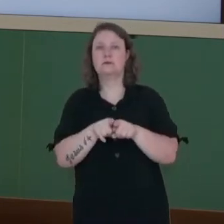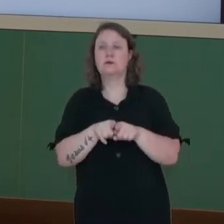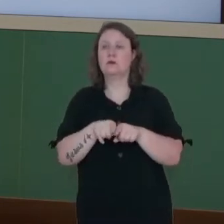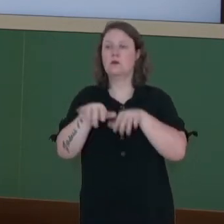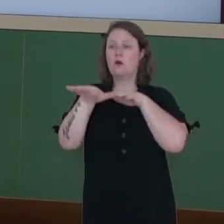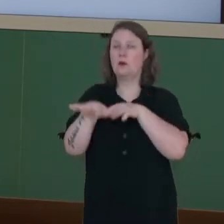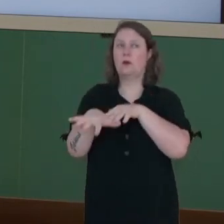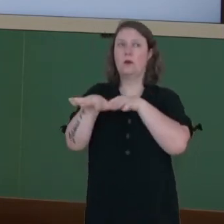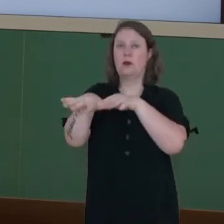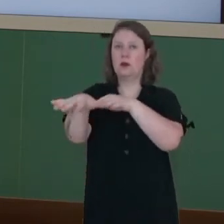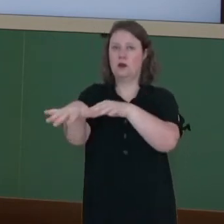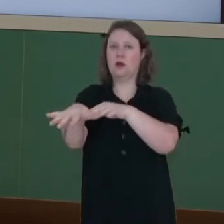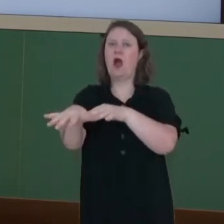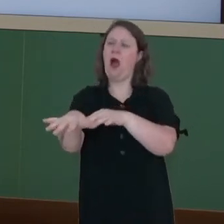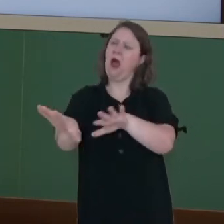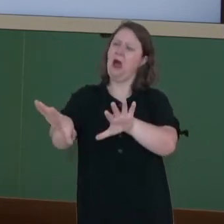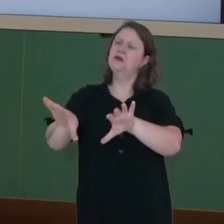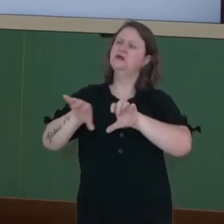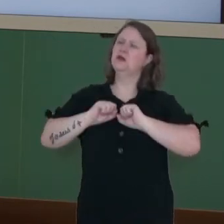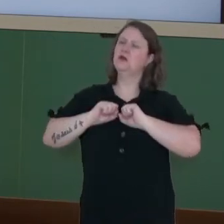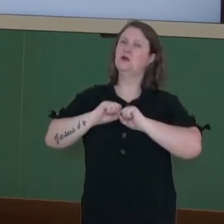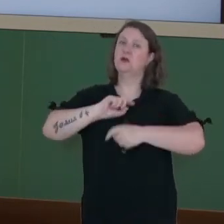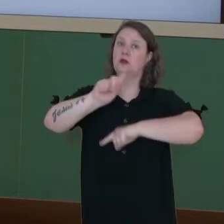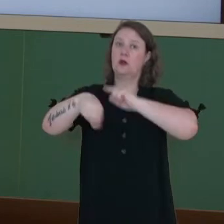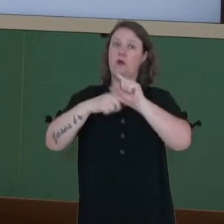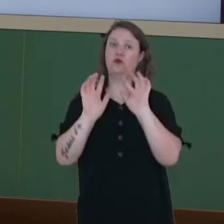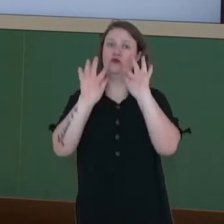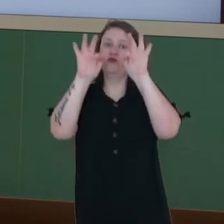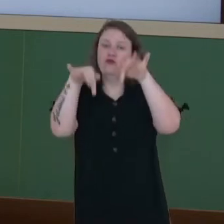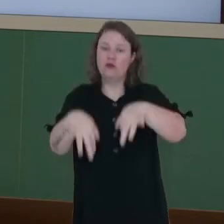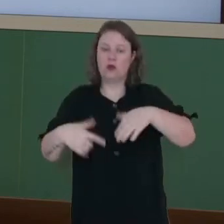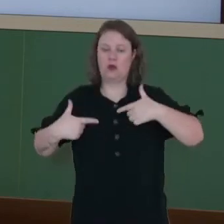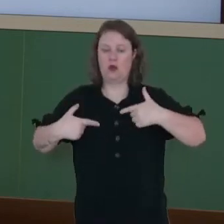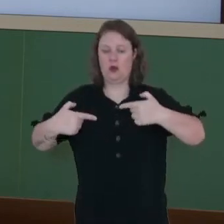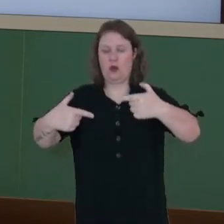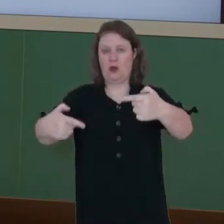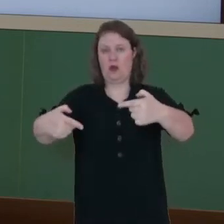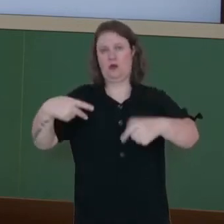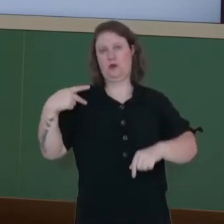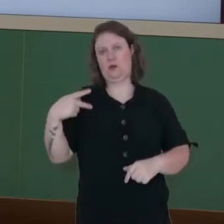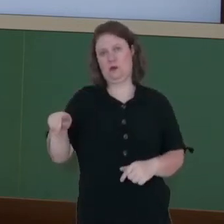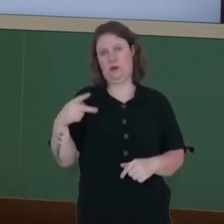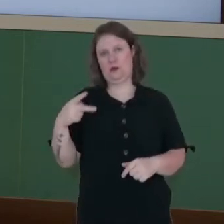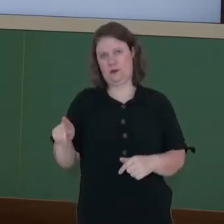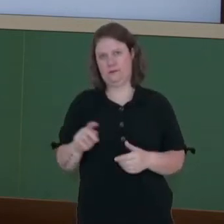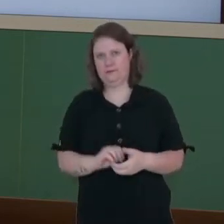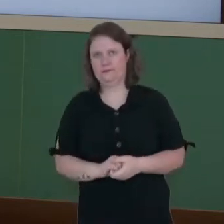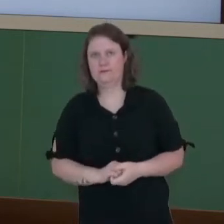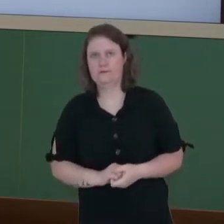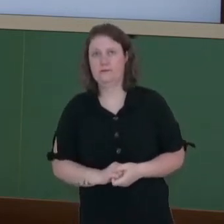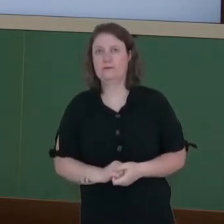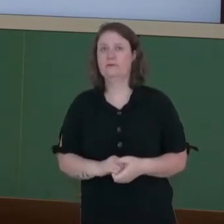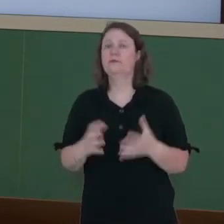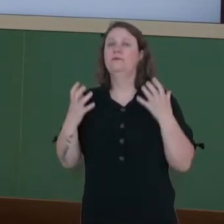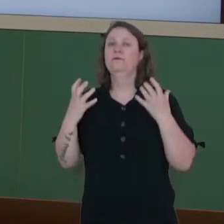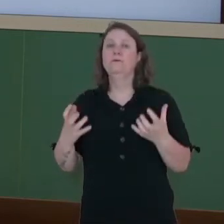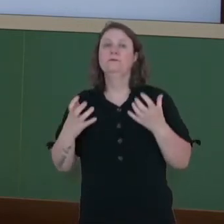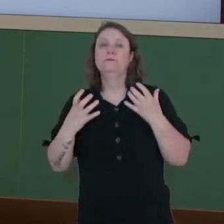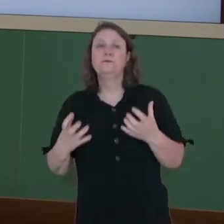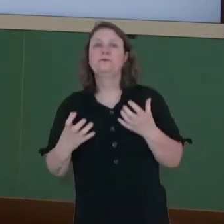militares, especialmente após a Guerra do Paraguai, quando esses militares passam a desejar, passam